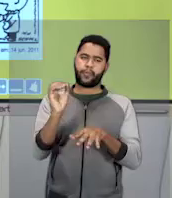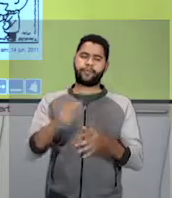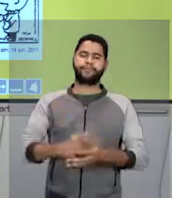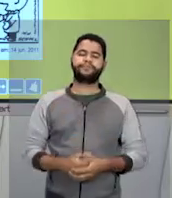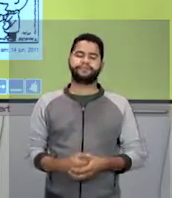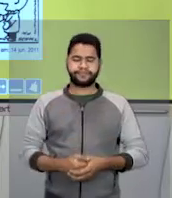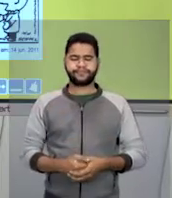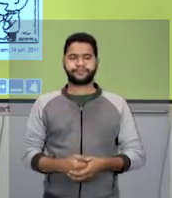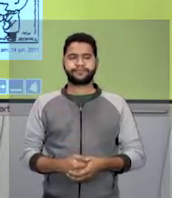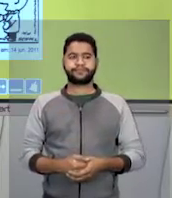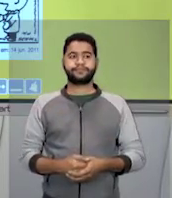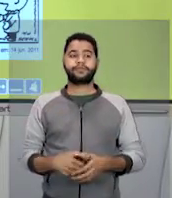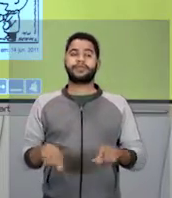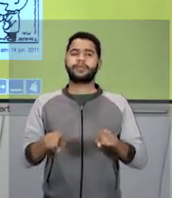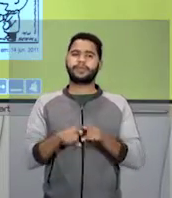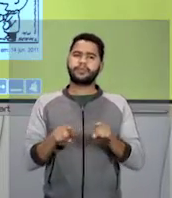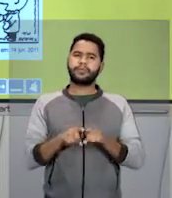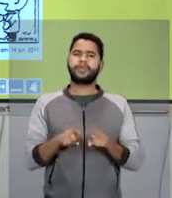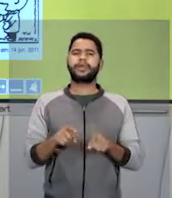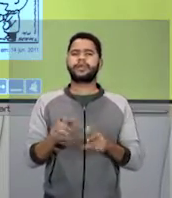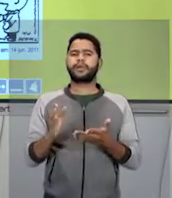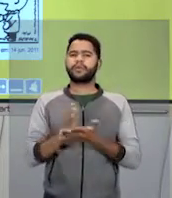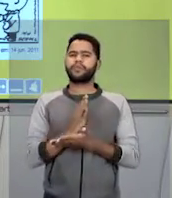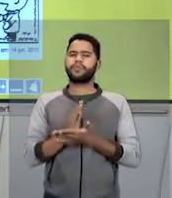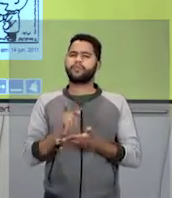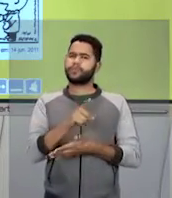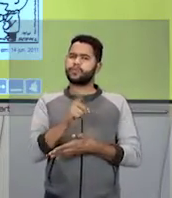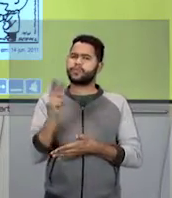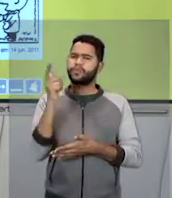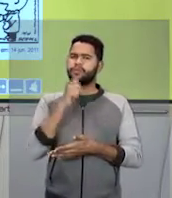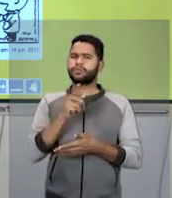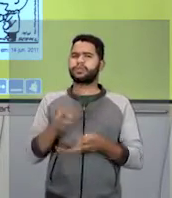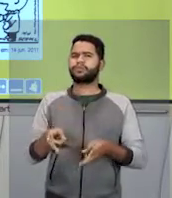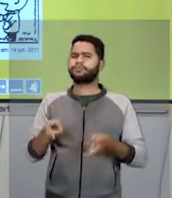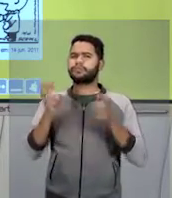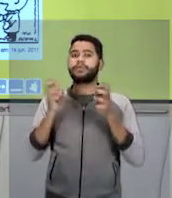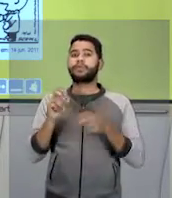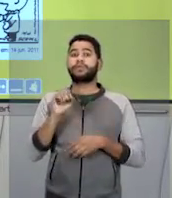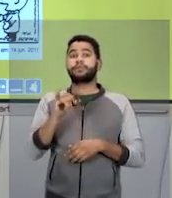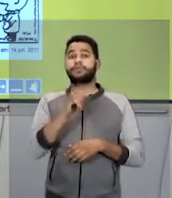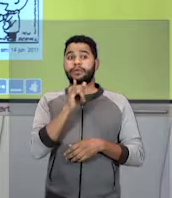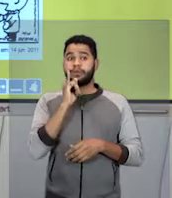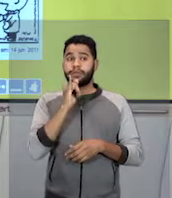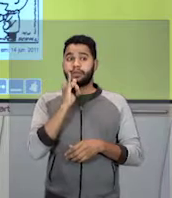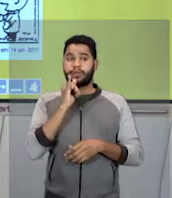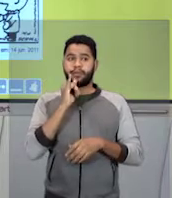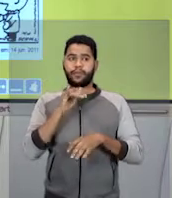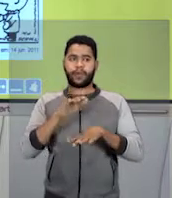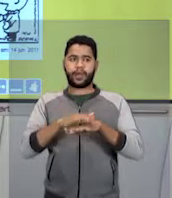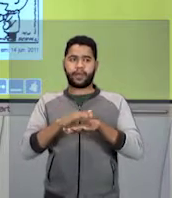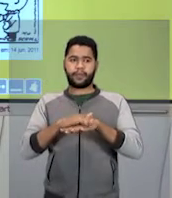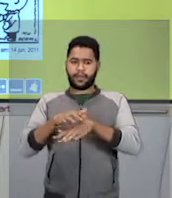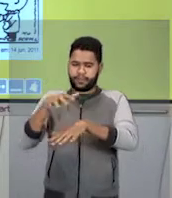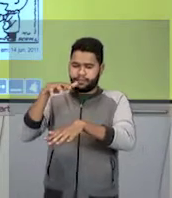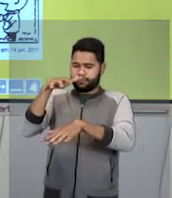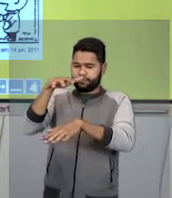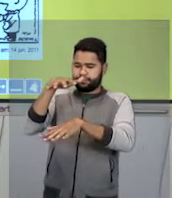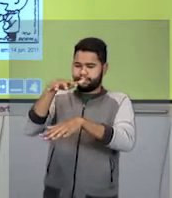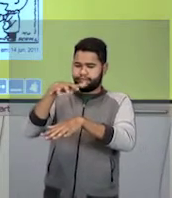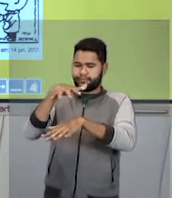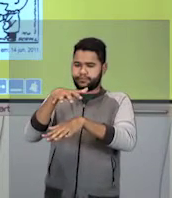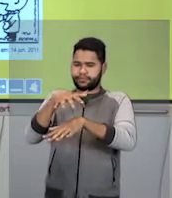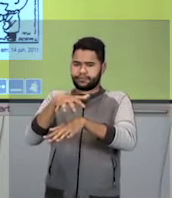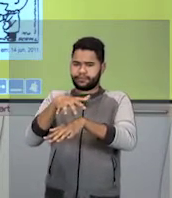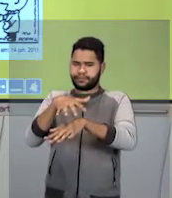da gente. Inclusive, tem até algumas vezes que você consegue perceber. Se você coloca a mão próximo de